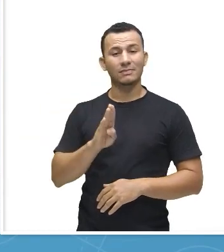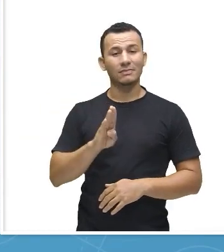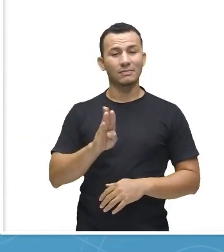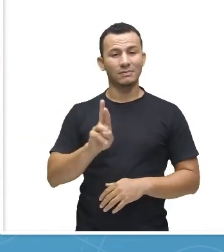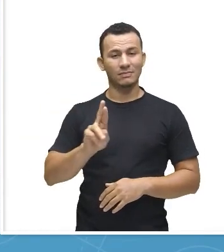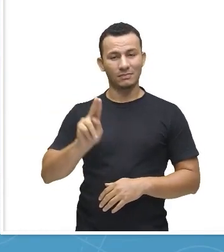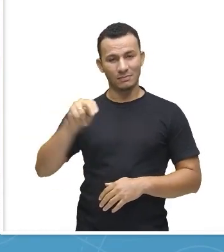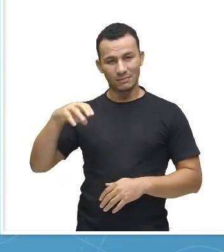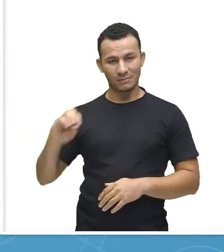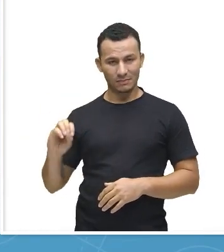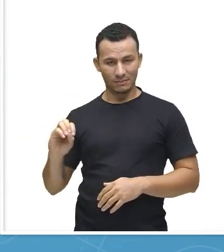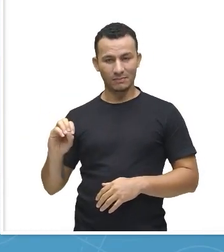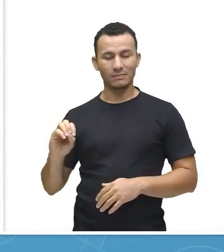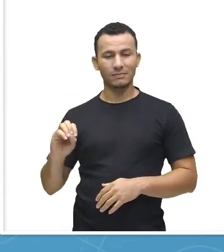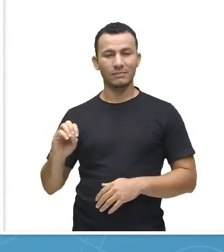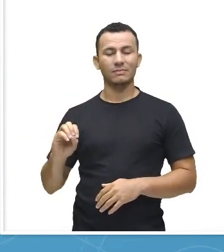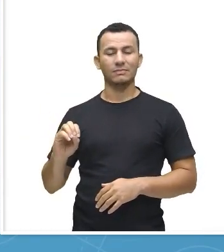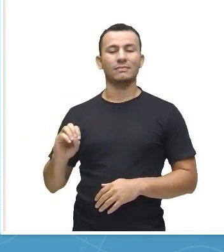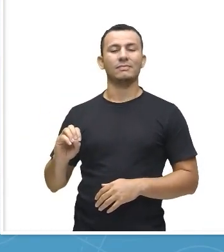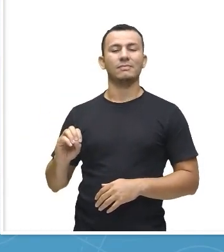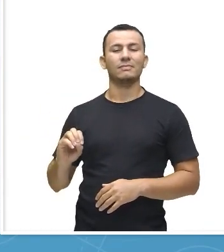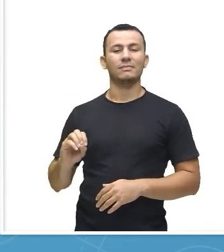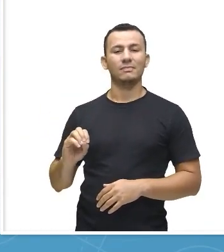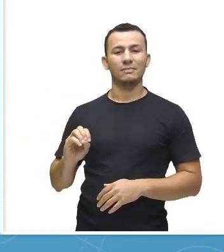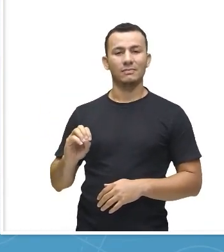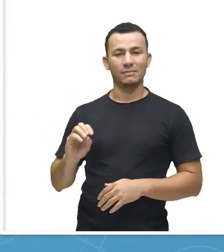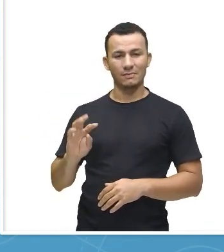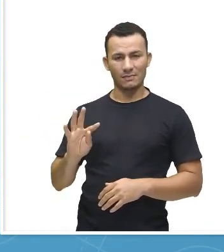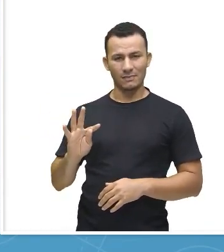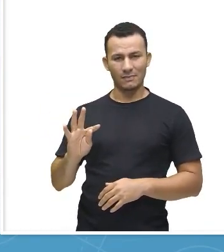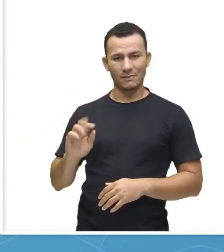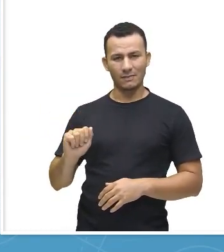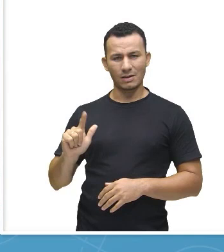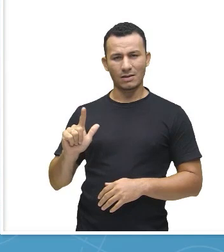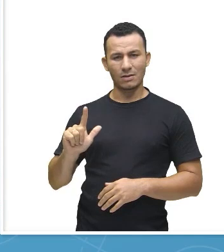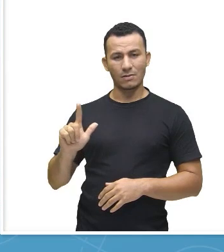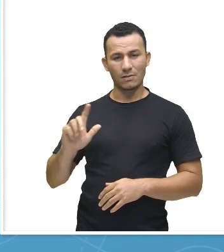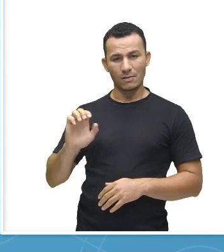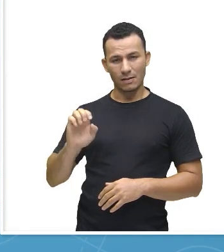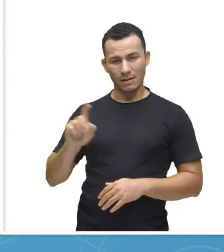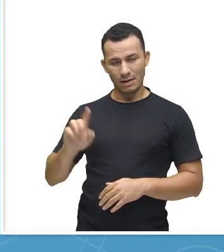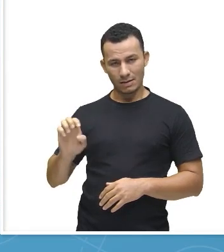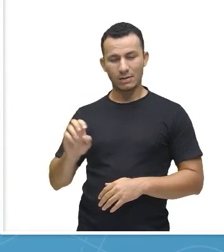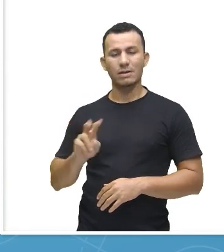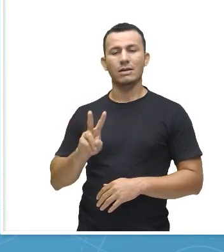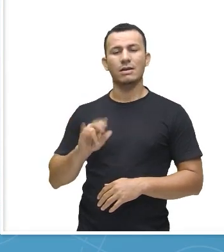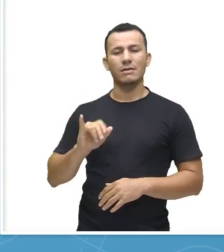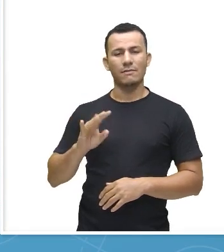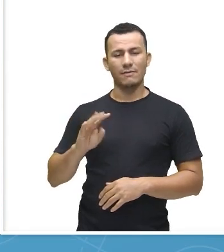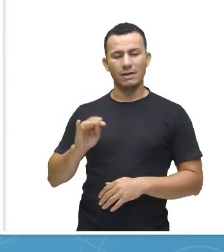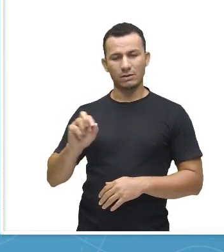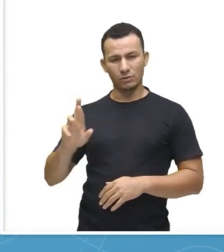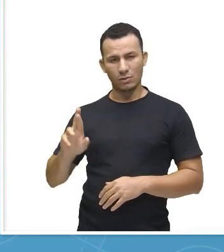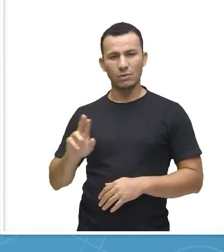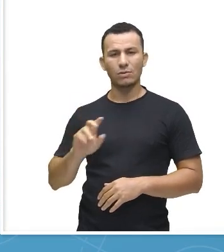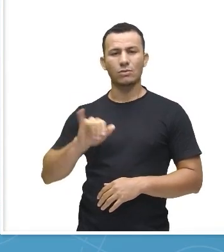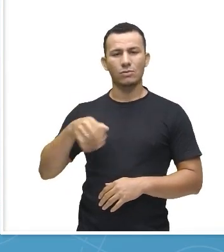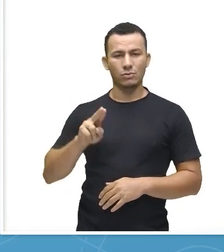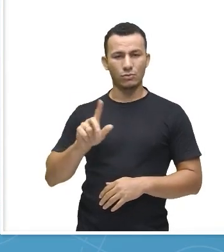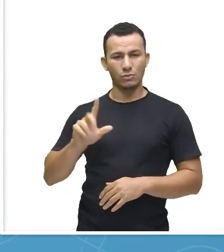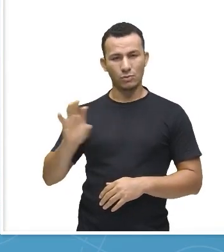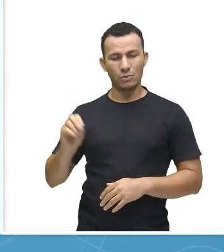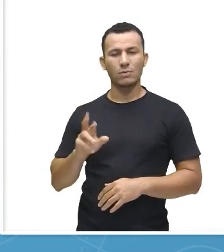Bruno, a tal Leslie, o Vitor, o Júlio, a Keitiane, a